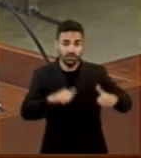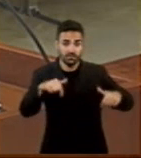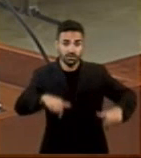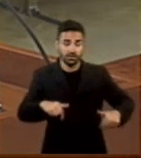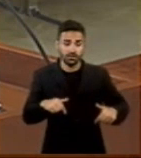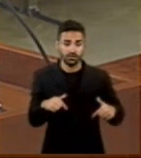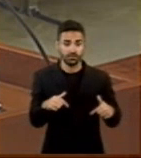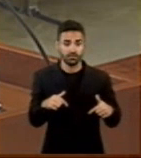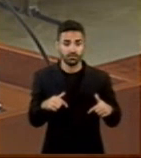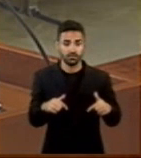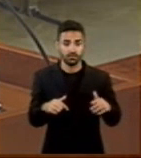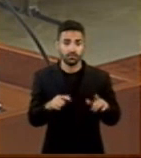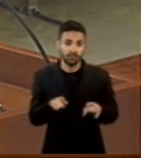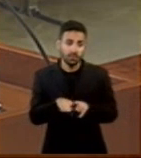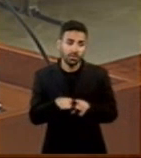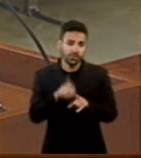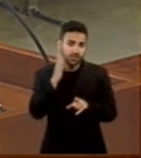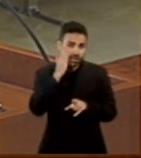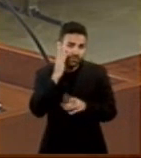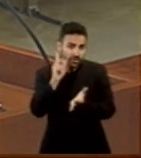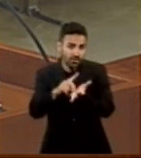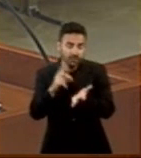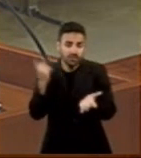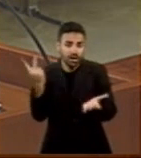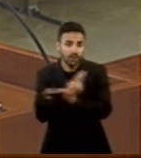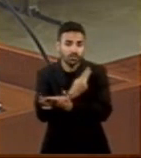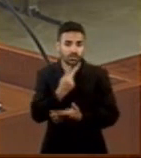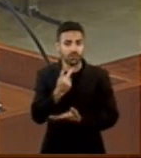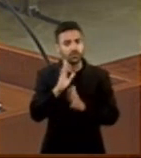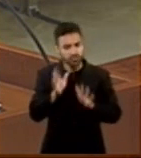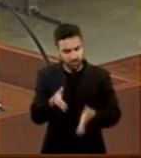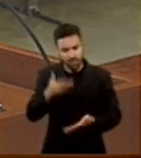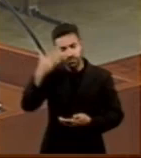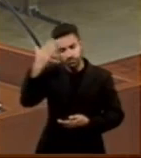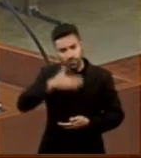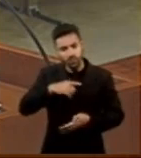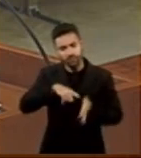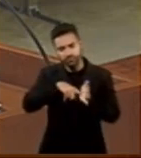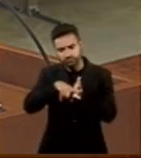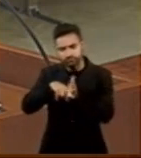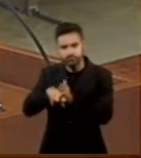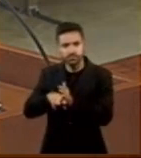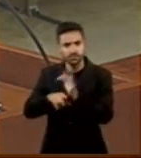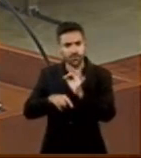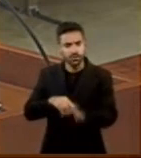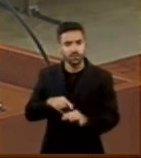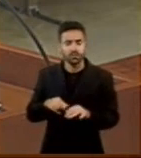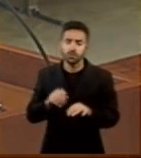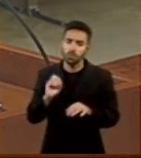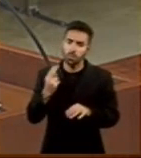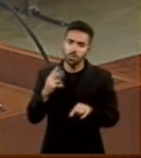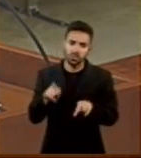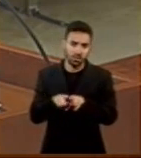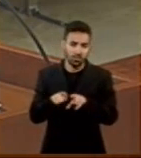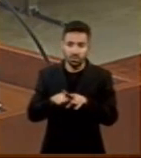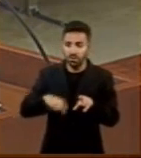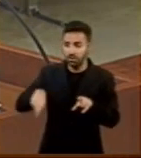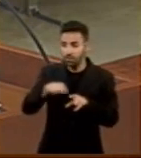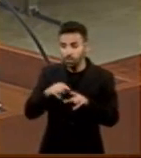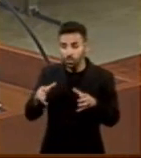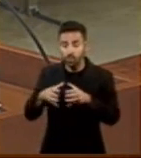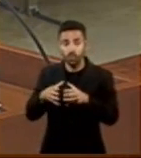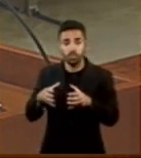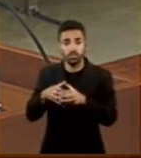não podem ocorrer, desde que comprovado com a perícia adequada ou até com uma convenção coletiva ou acordo coletivo,